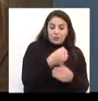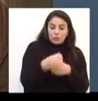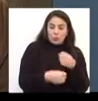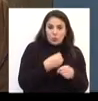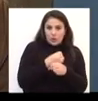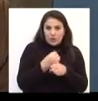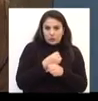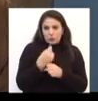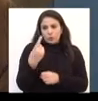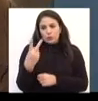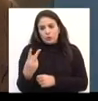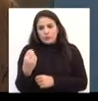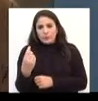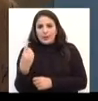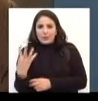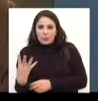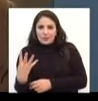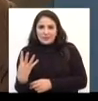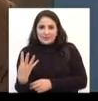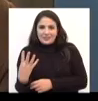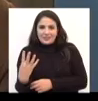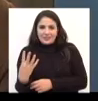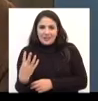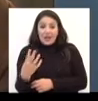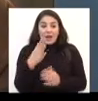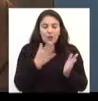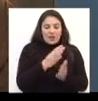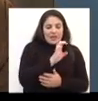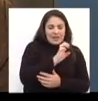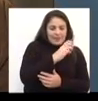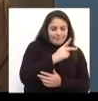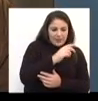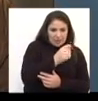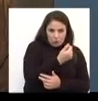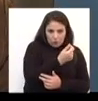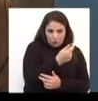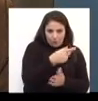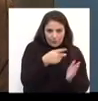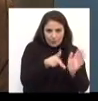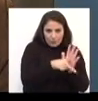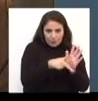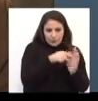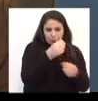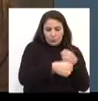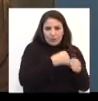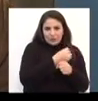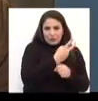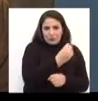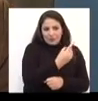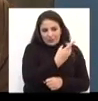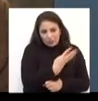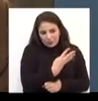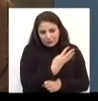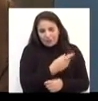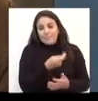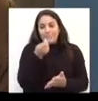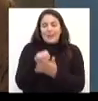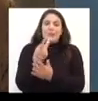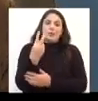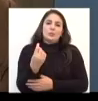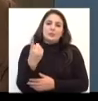2014. Empenhos do ano 2014 ficou para o ano de 2015. E nós temos muitos